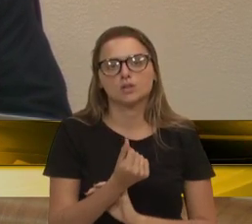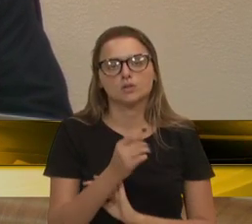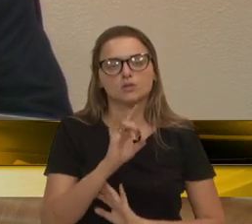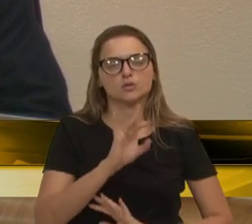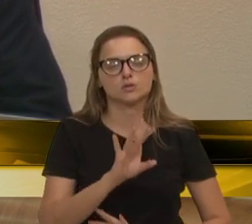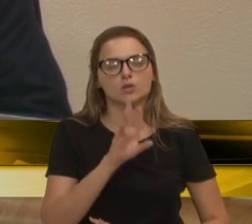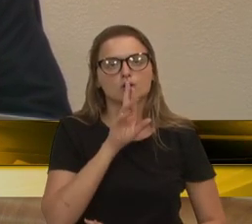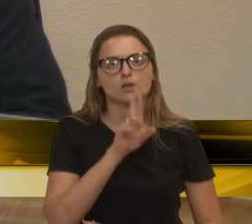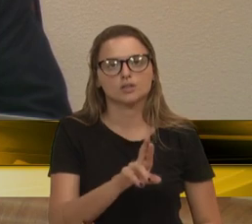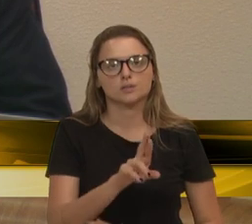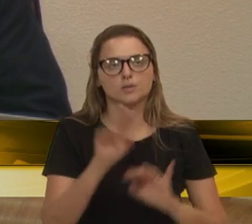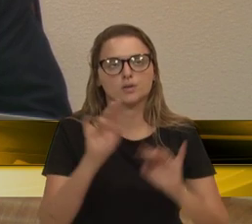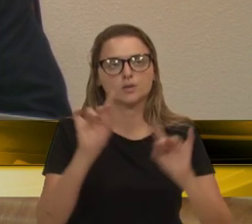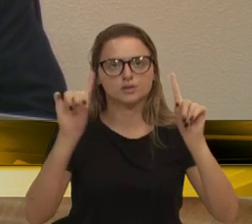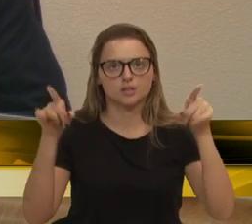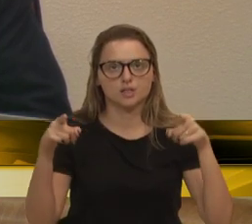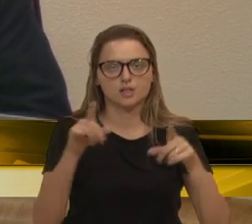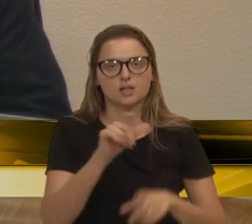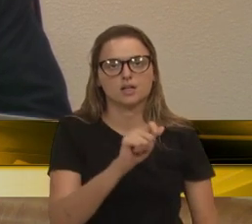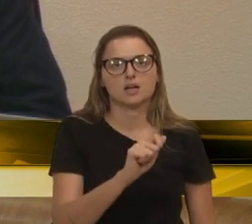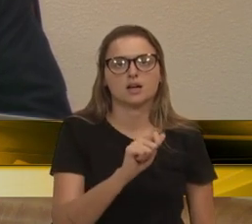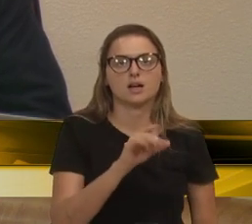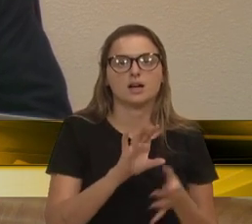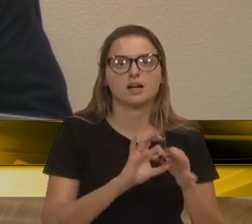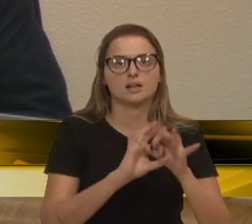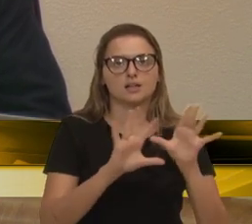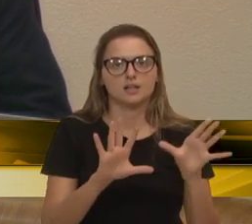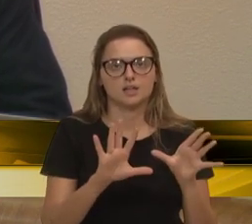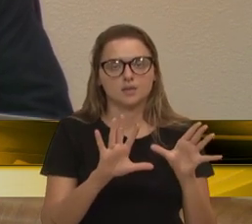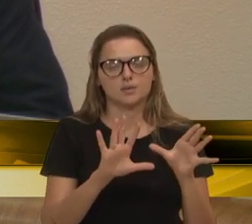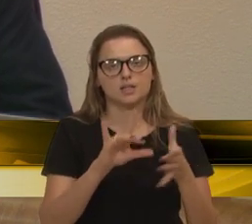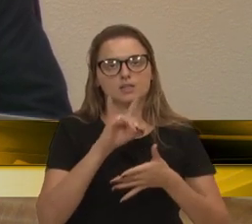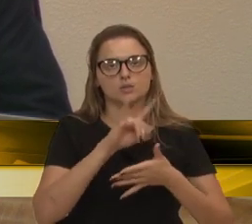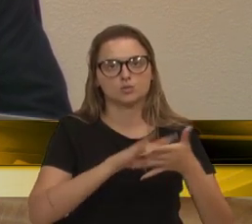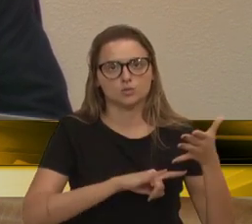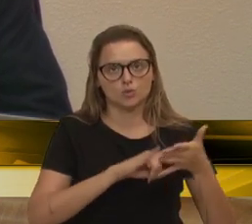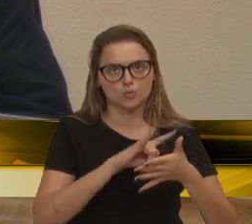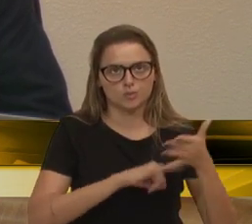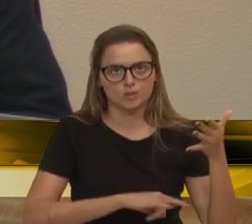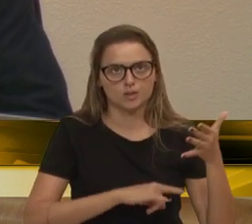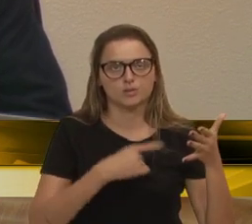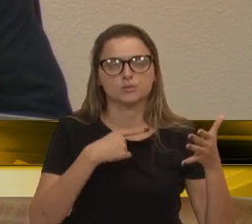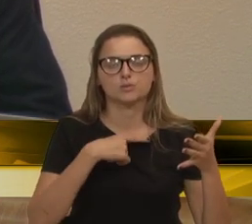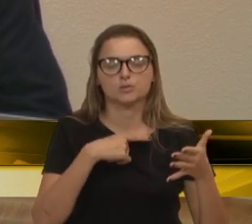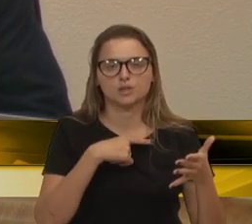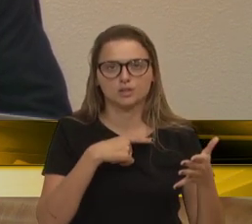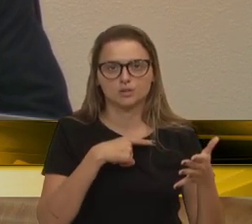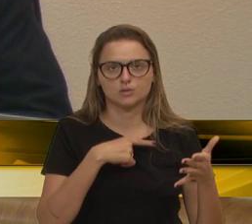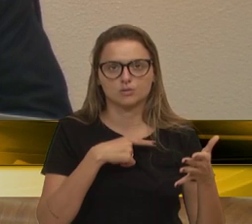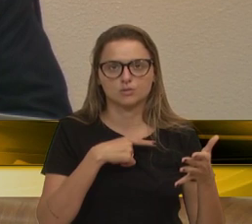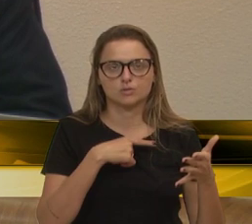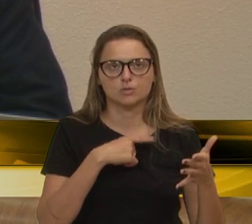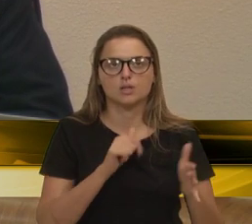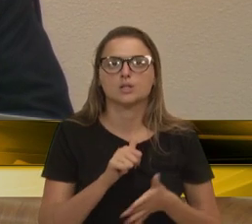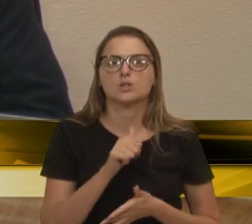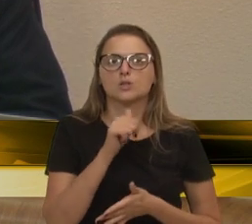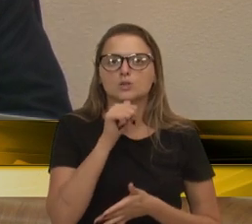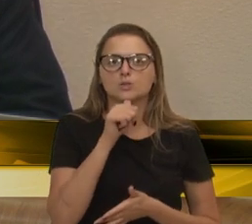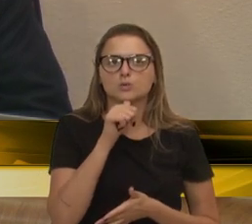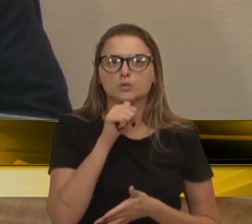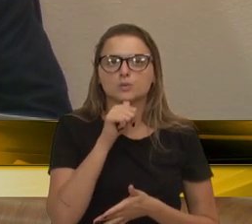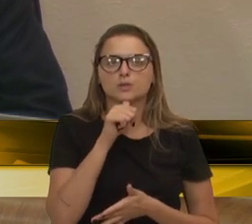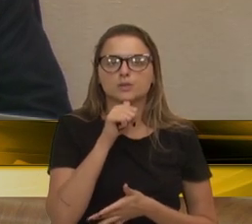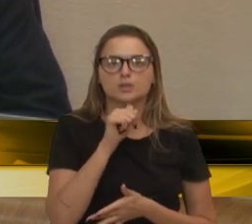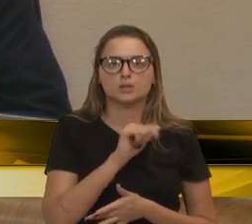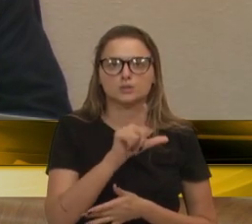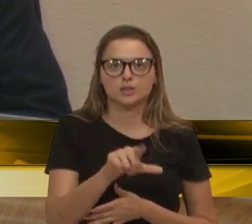pontos, abre aspas, a concessão da medida liminar, a fim de determinar-se a suspensão da